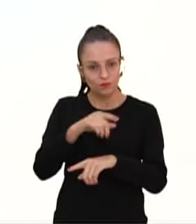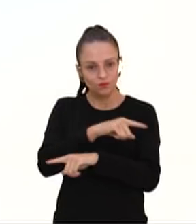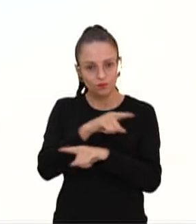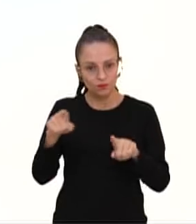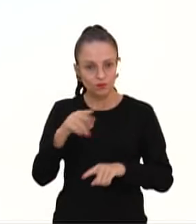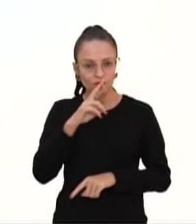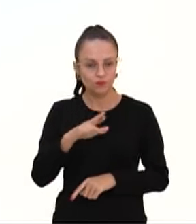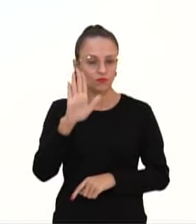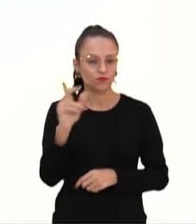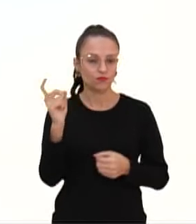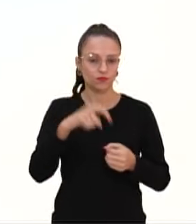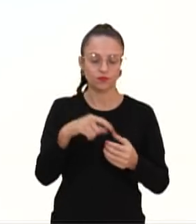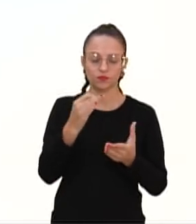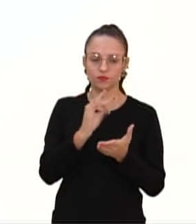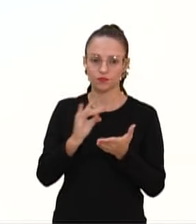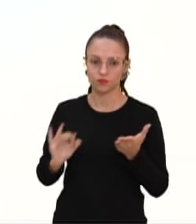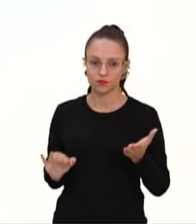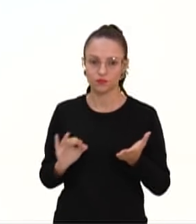e já volta corrigindo.